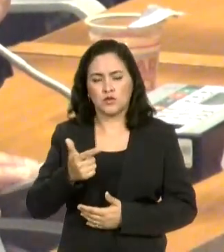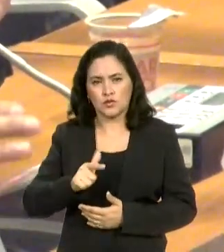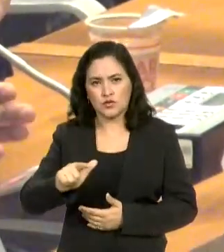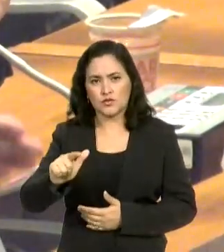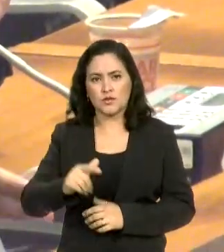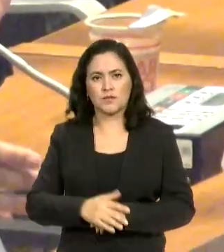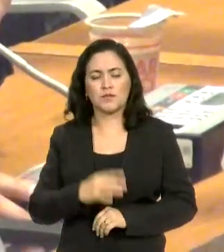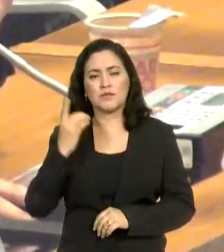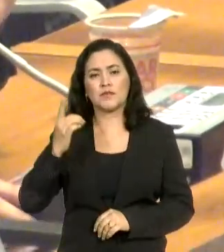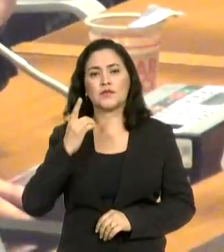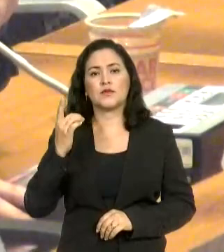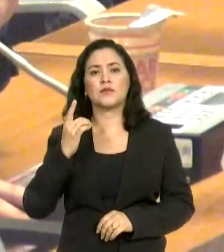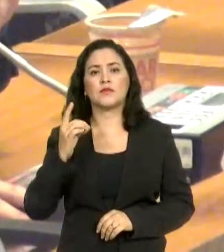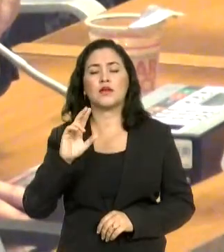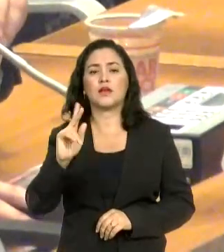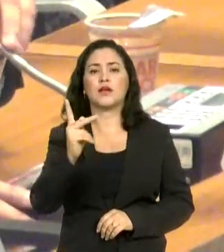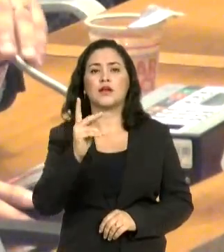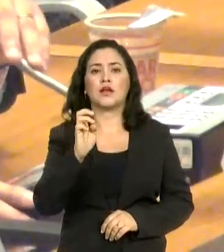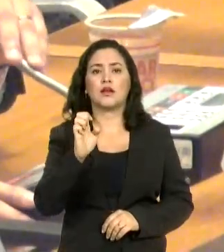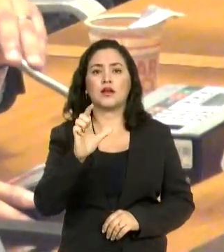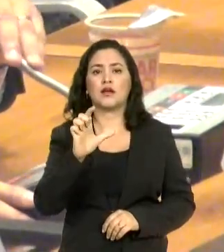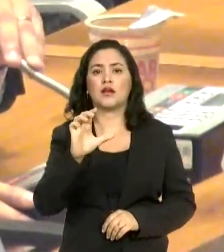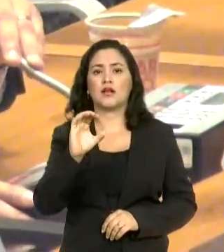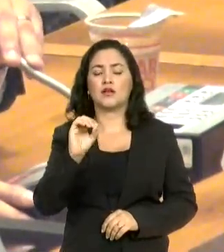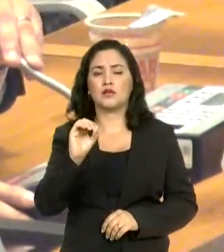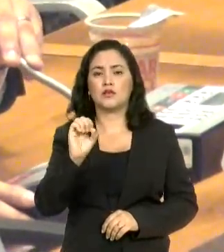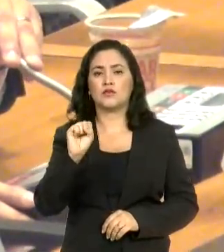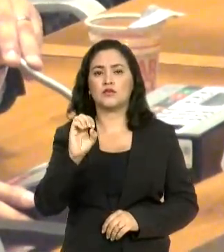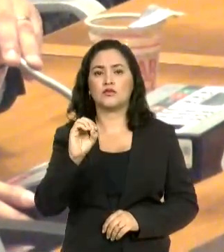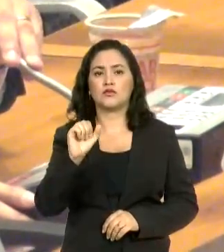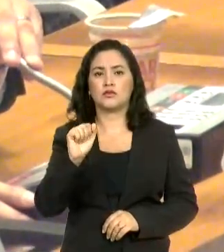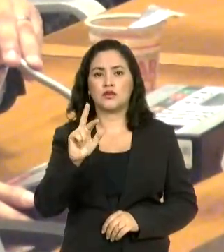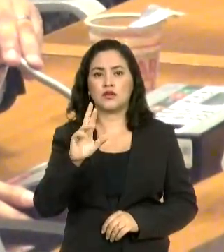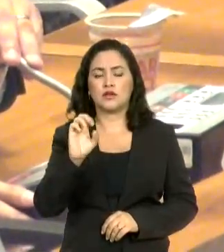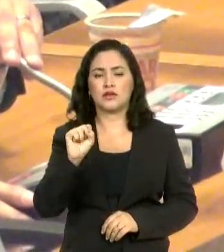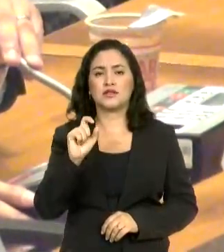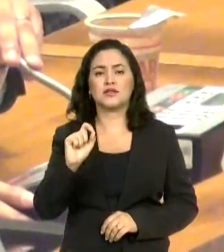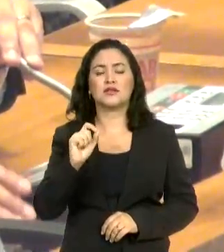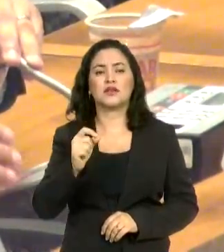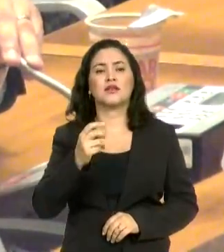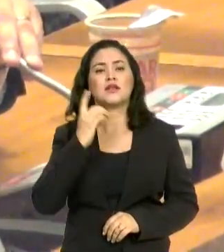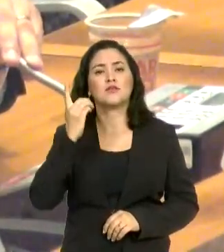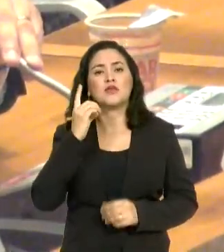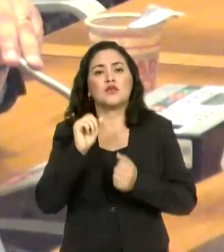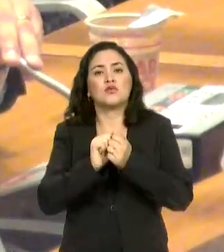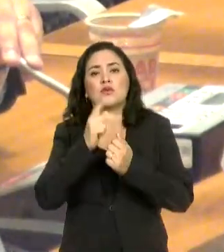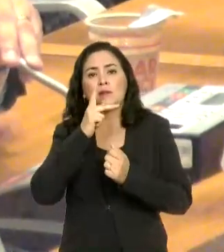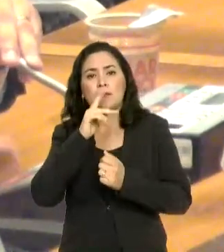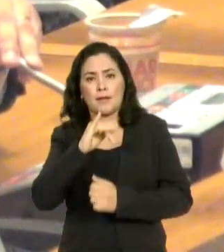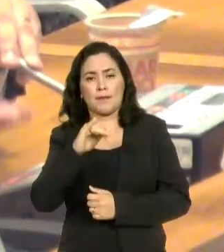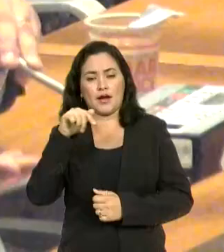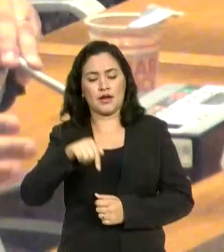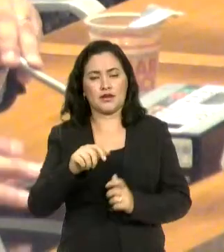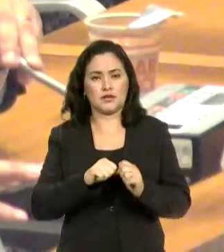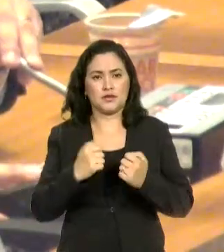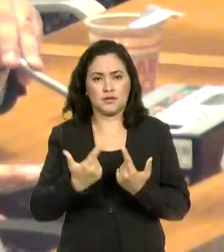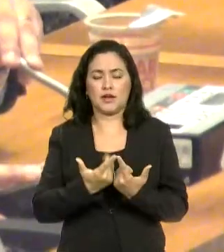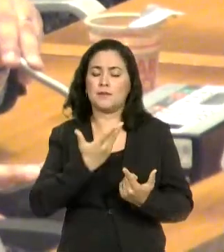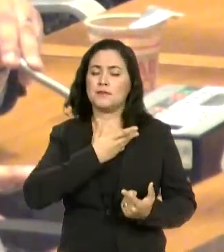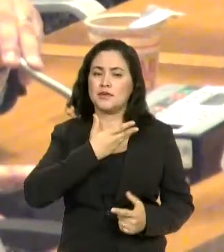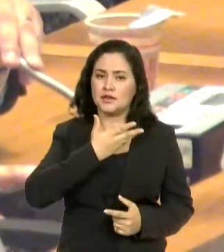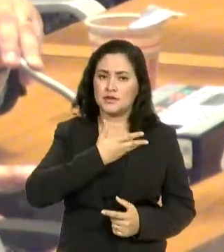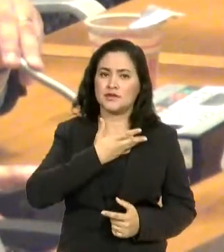Hélio Soares, que também foi deputado com meu pai aqui, um grande amigo, que tivemos ainda